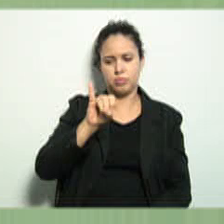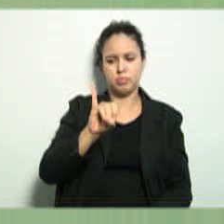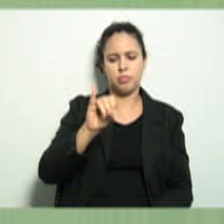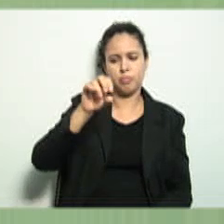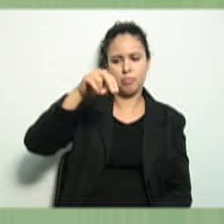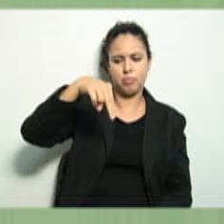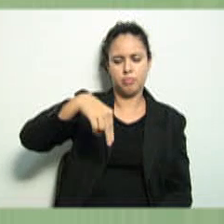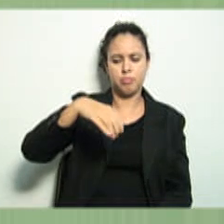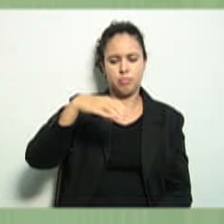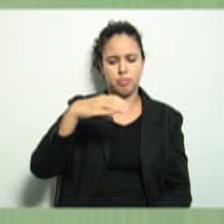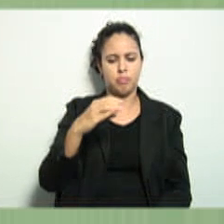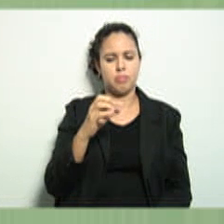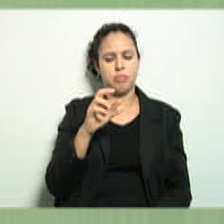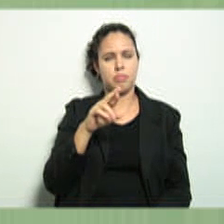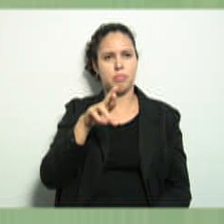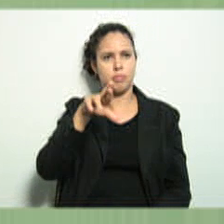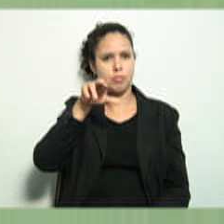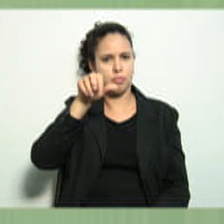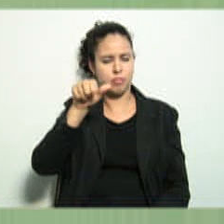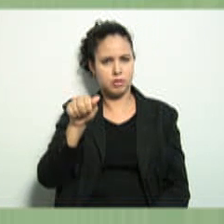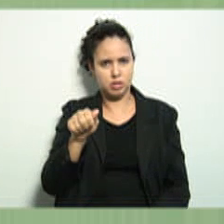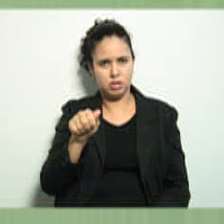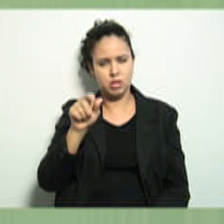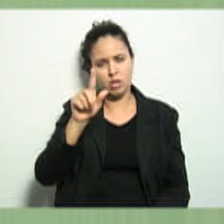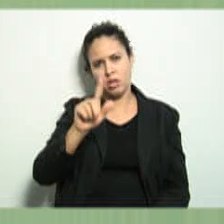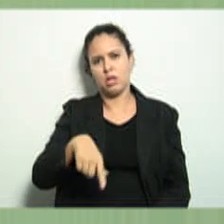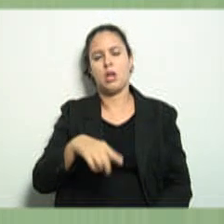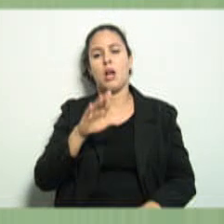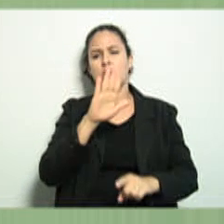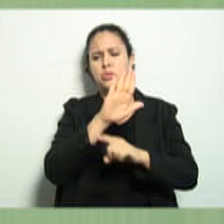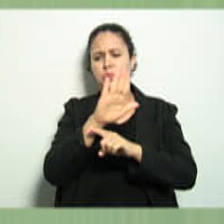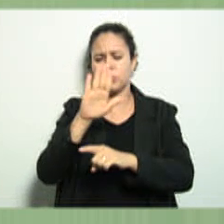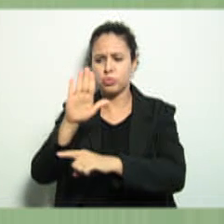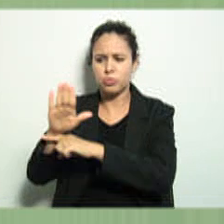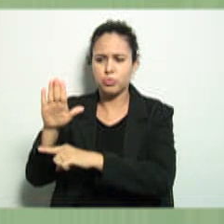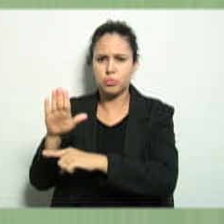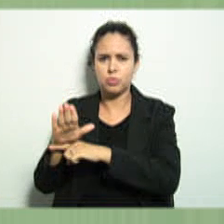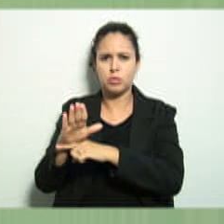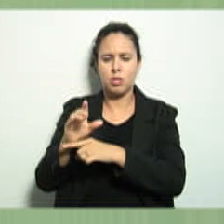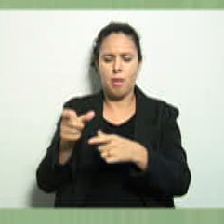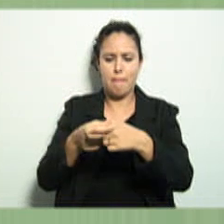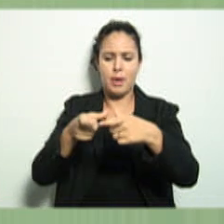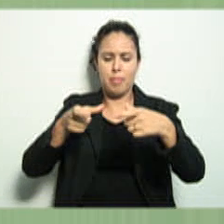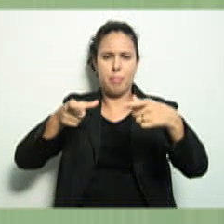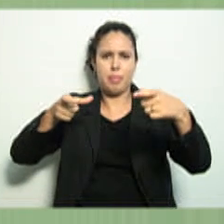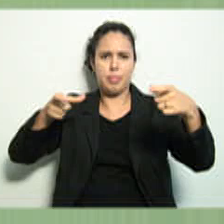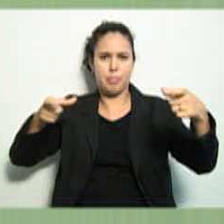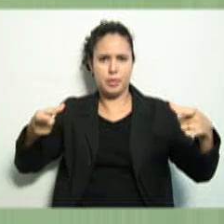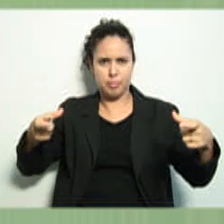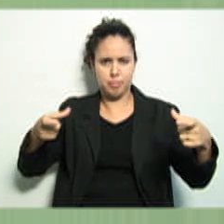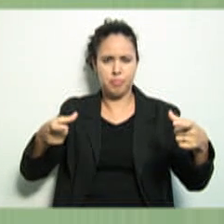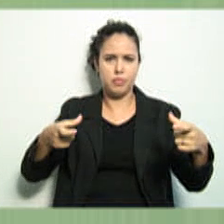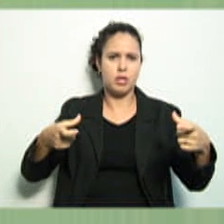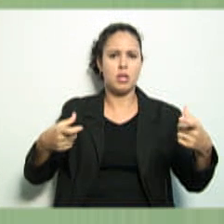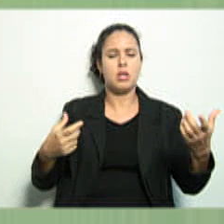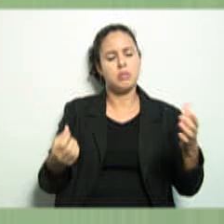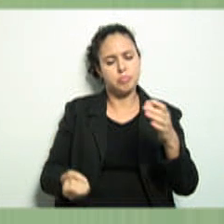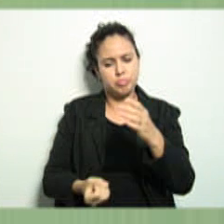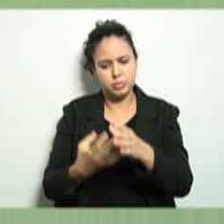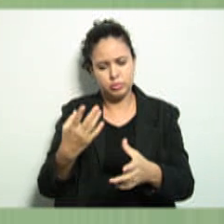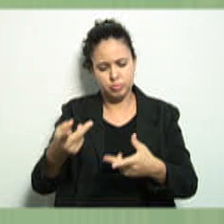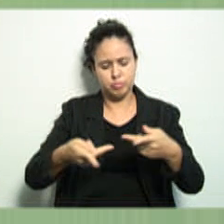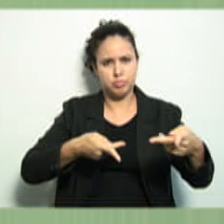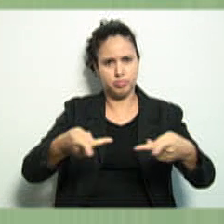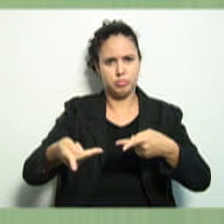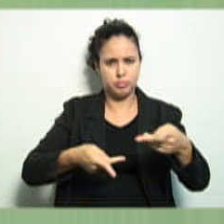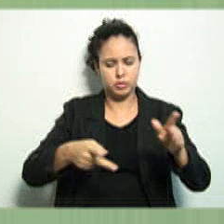agricultura, nessa ocupação para a implantação dos sistemas agrícolas de produção. Eles criaram os projetos integrados de